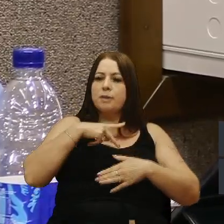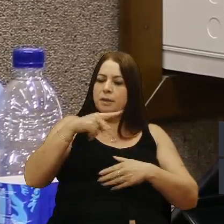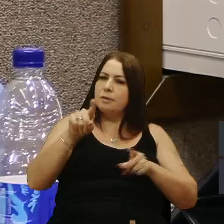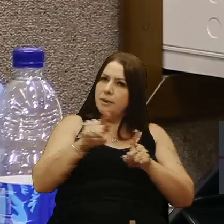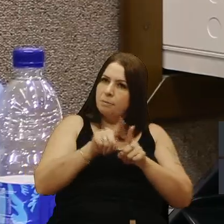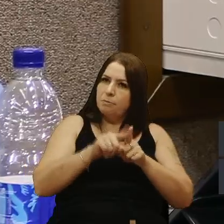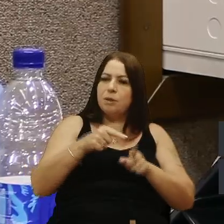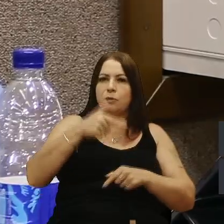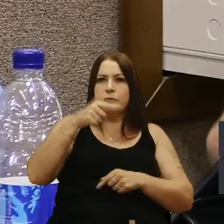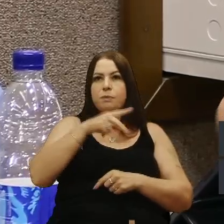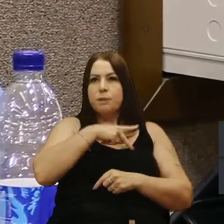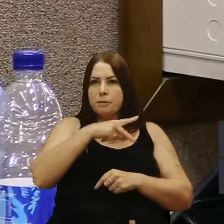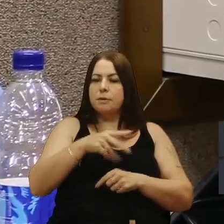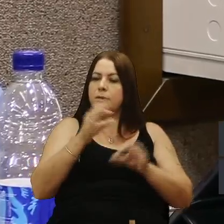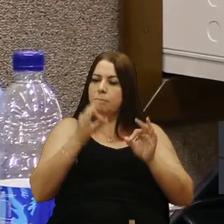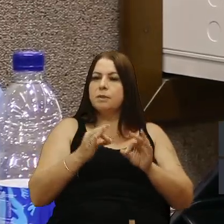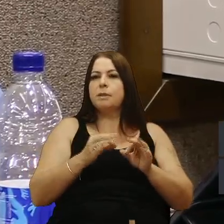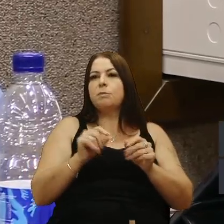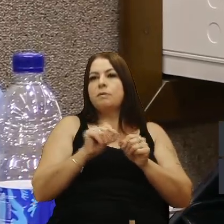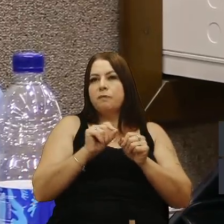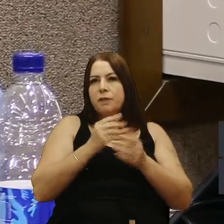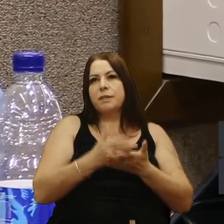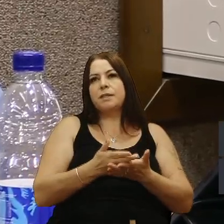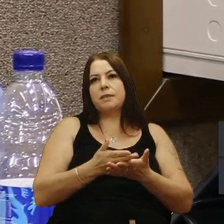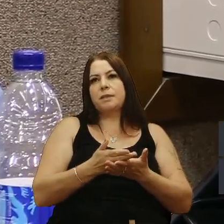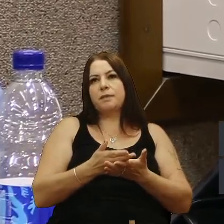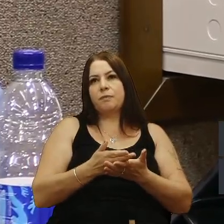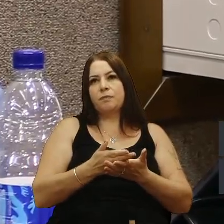como vice-presidente, certamente saberá fazer